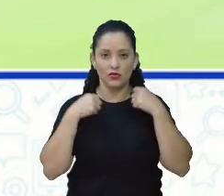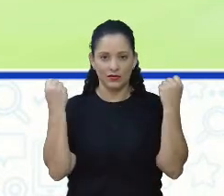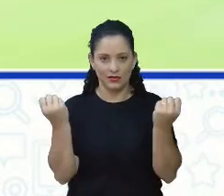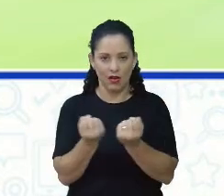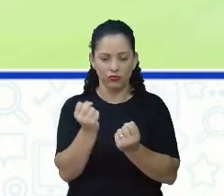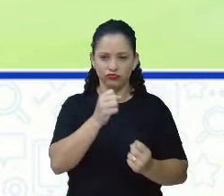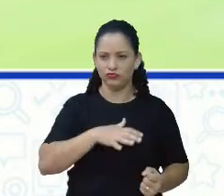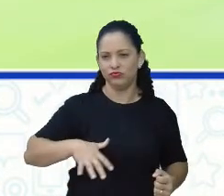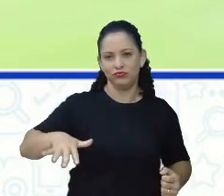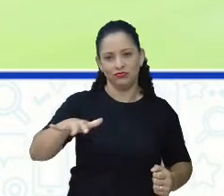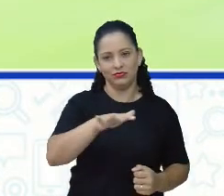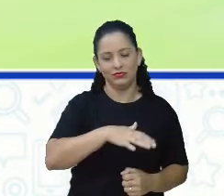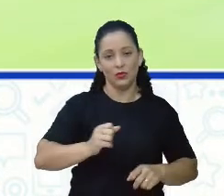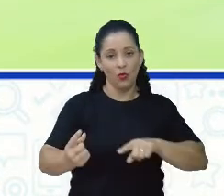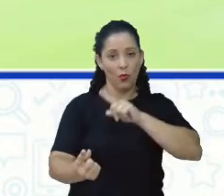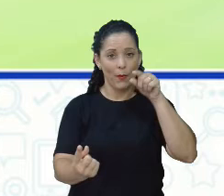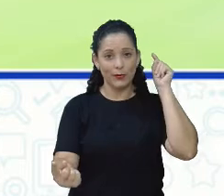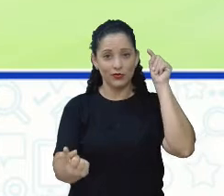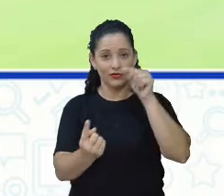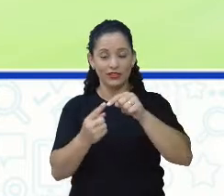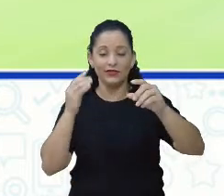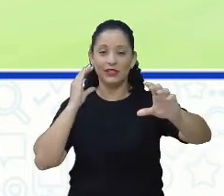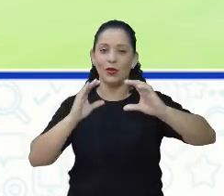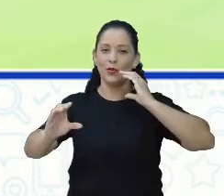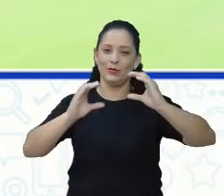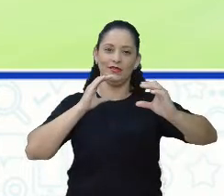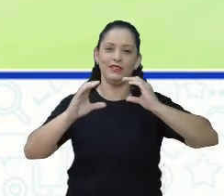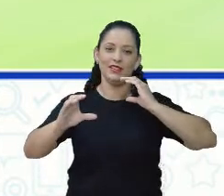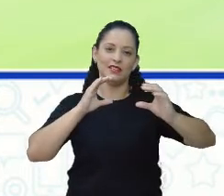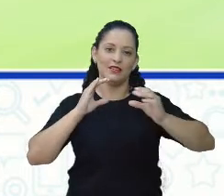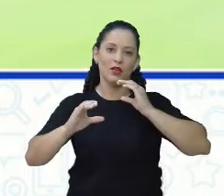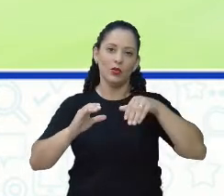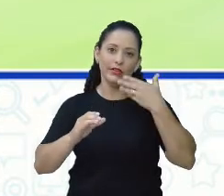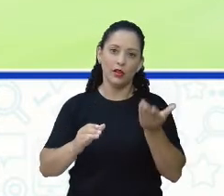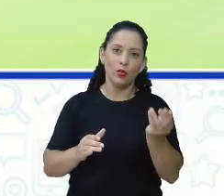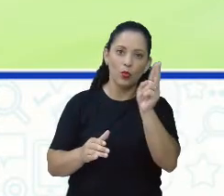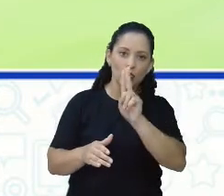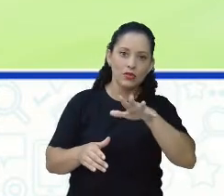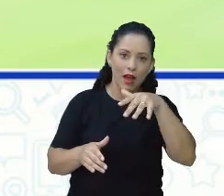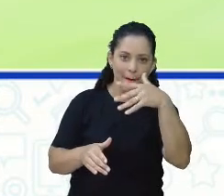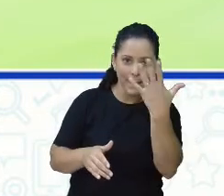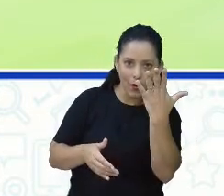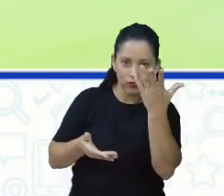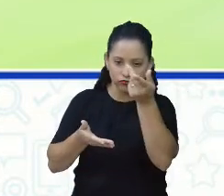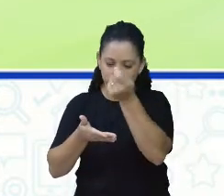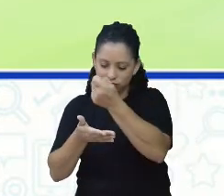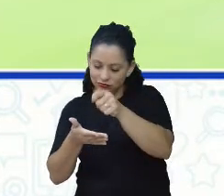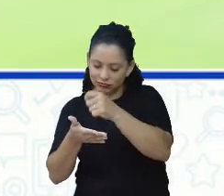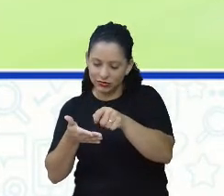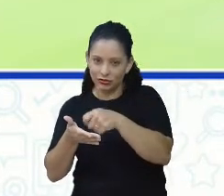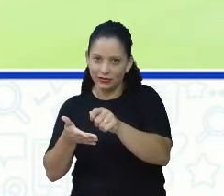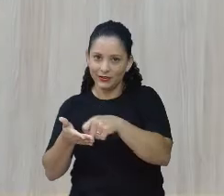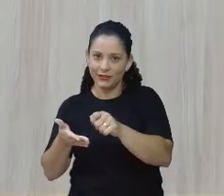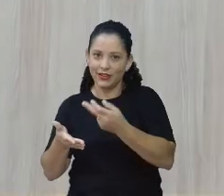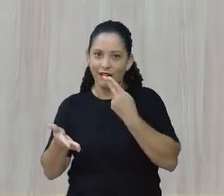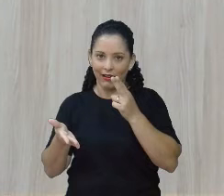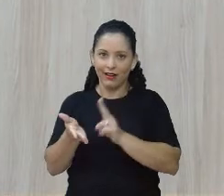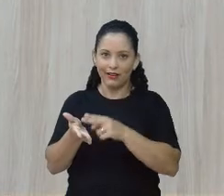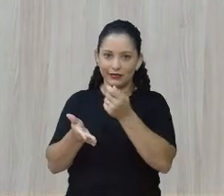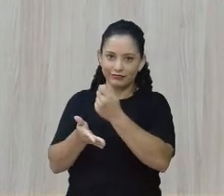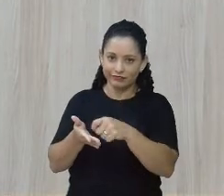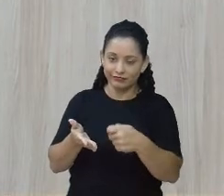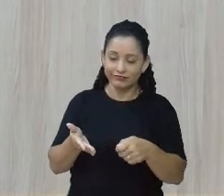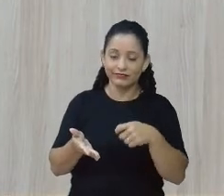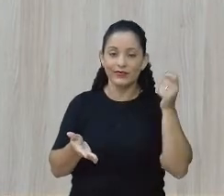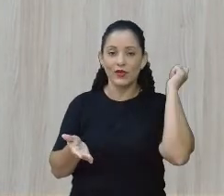de se comunicar com o outro. Para isso, ele lança a mão da escrita, né? Então, a carta é esse material concreto que